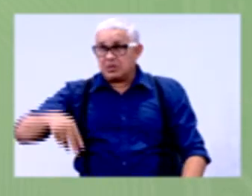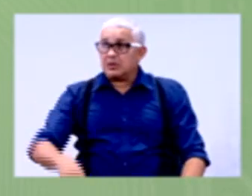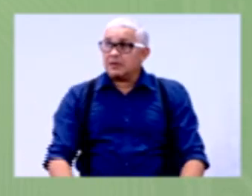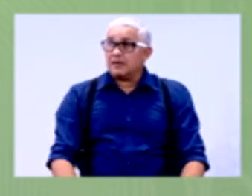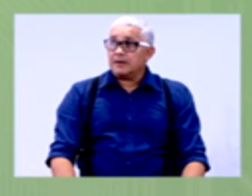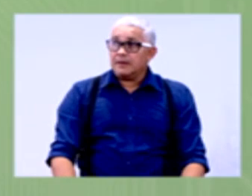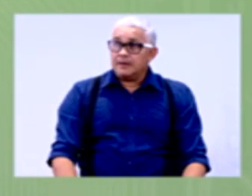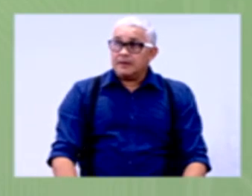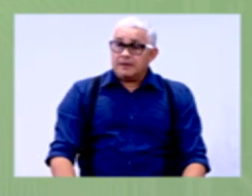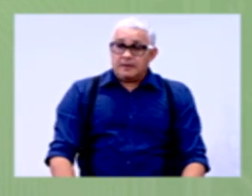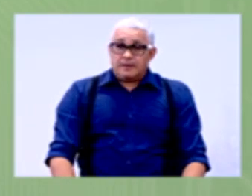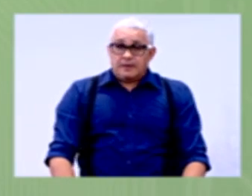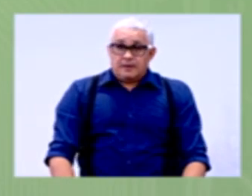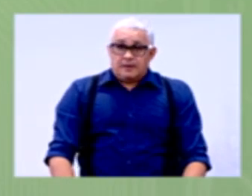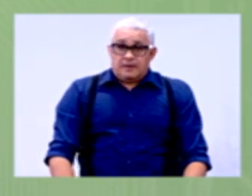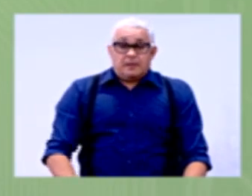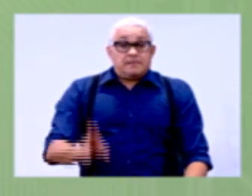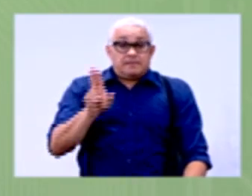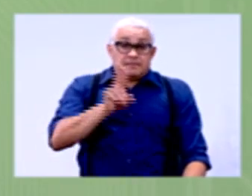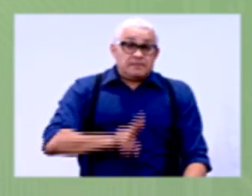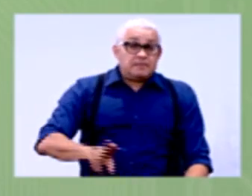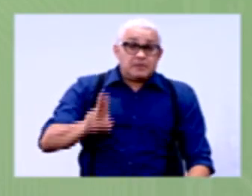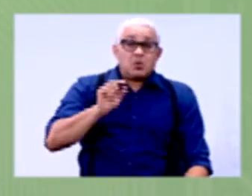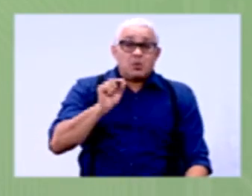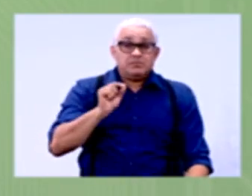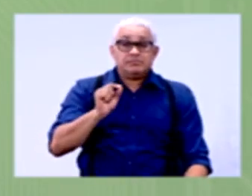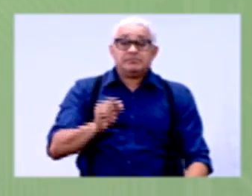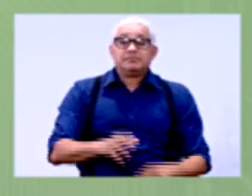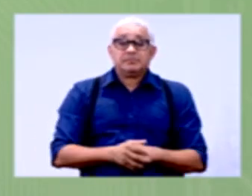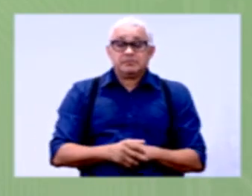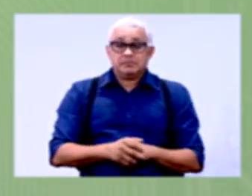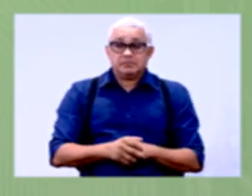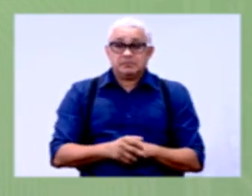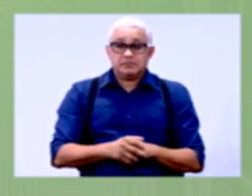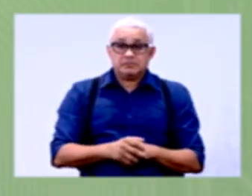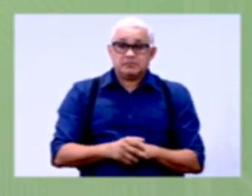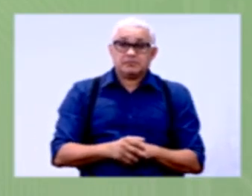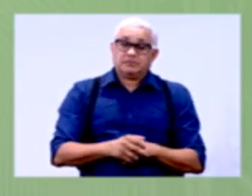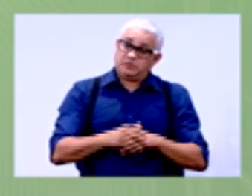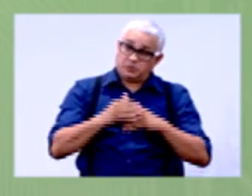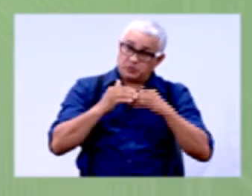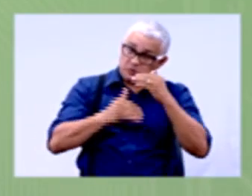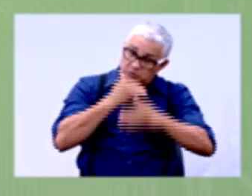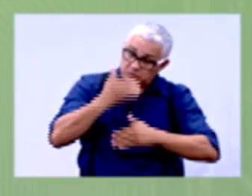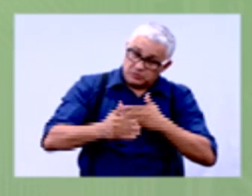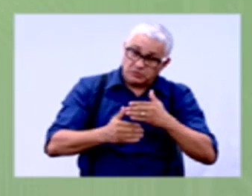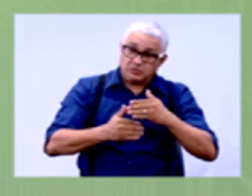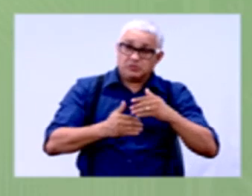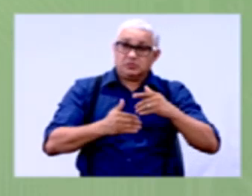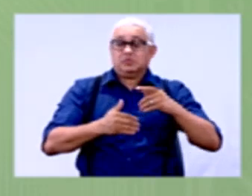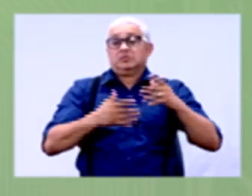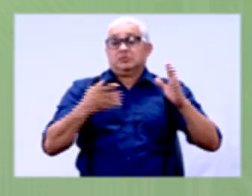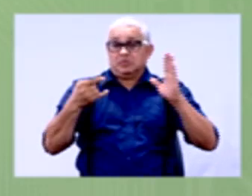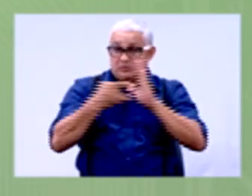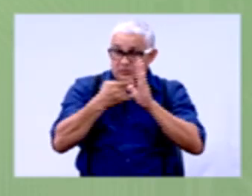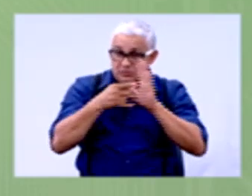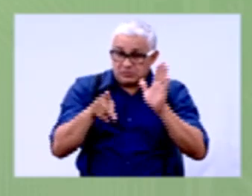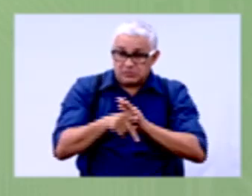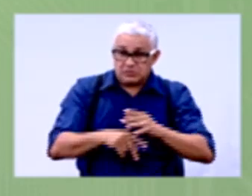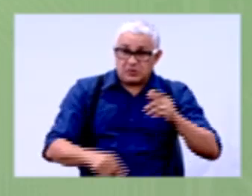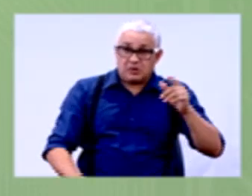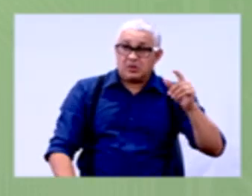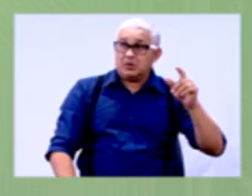né, normalmente é utilizado para o desenvolvimento e o segundo, geralmente para a